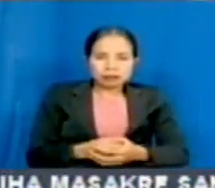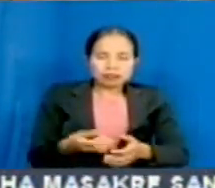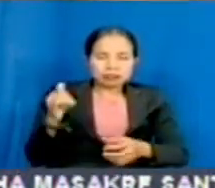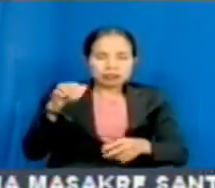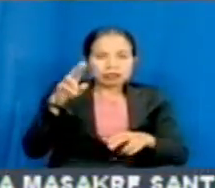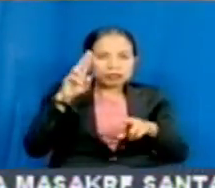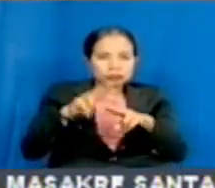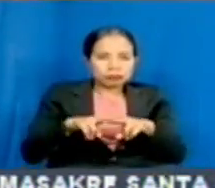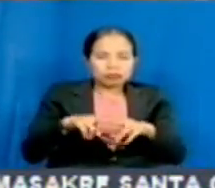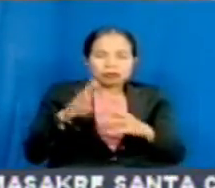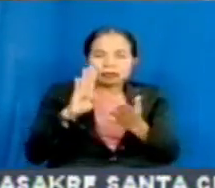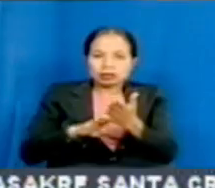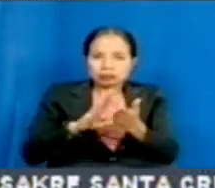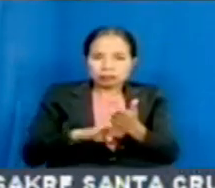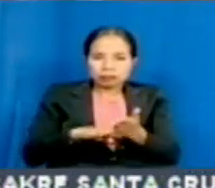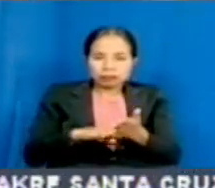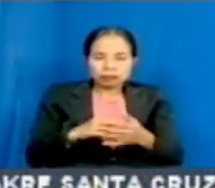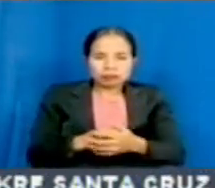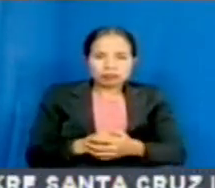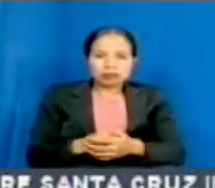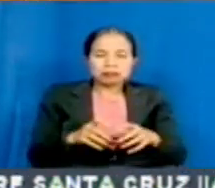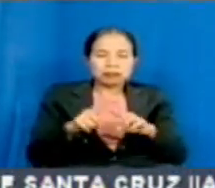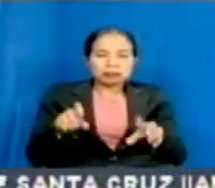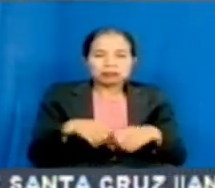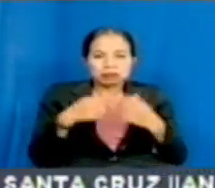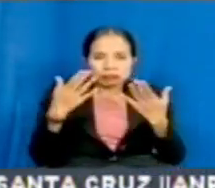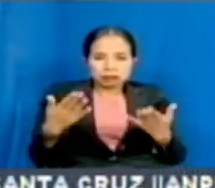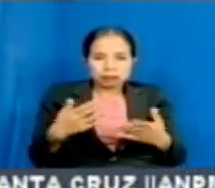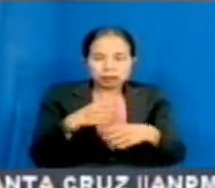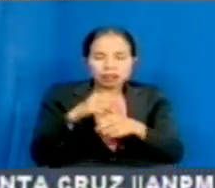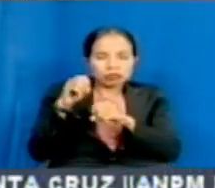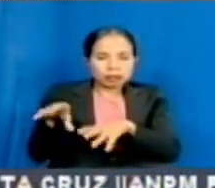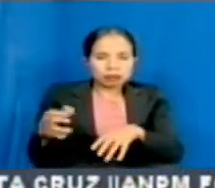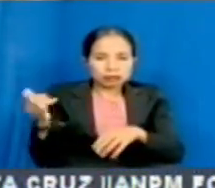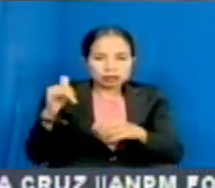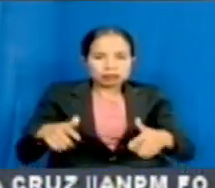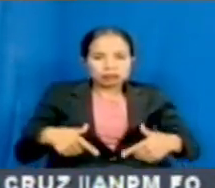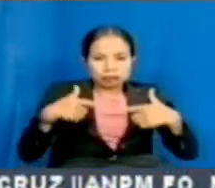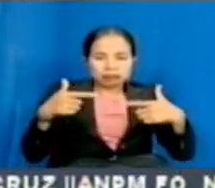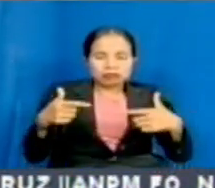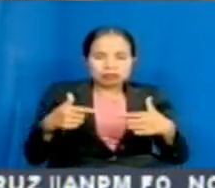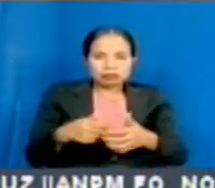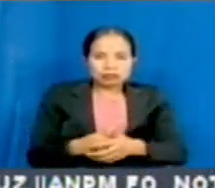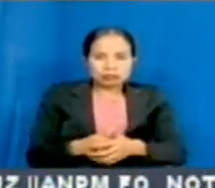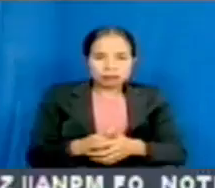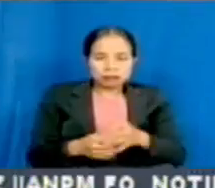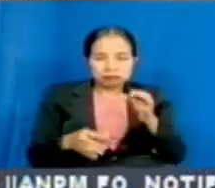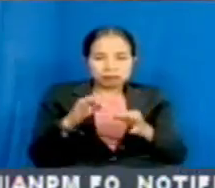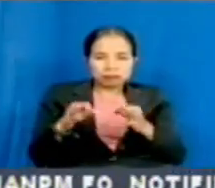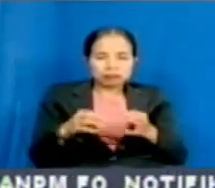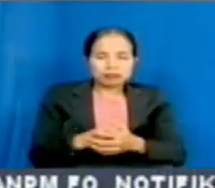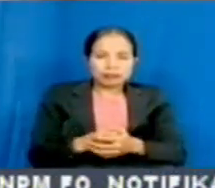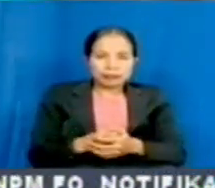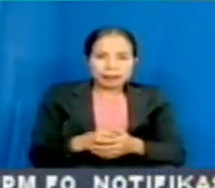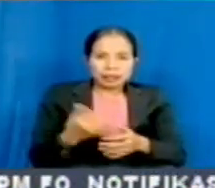a tortura, se a escola boa, mas oiça, a tu rala o sirne amores, né? E nem, às